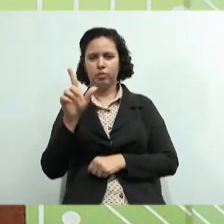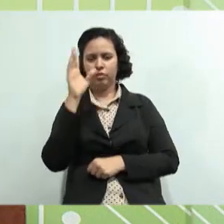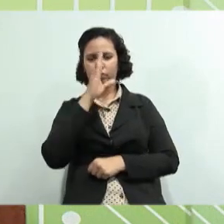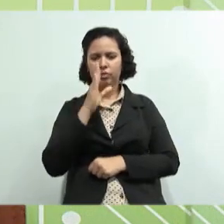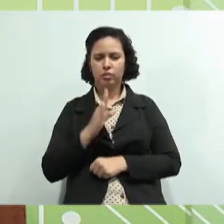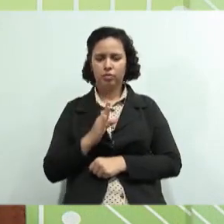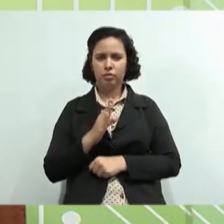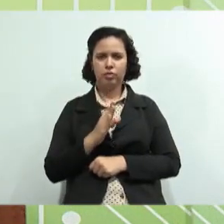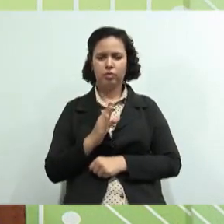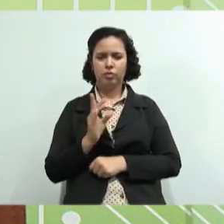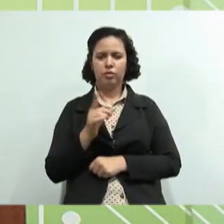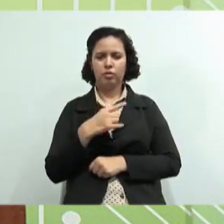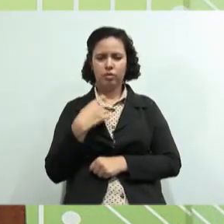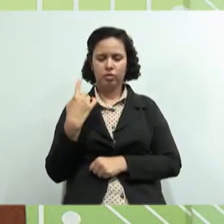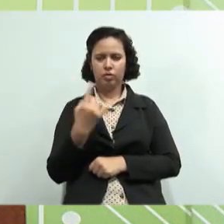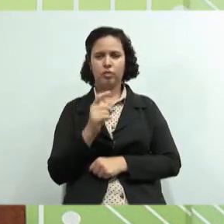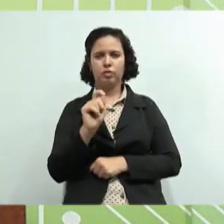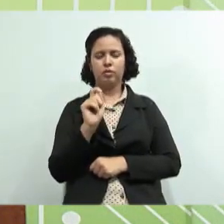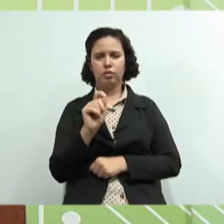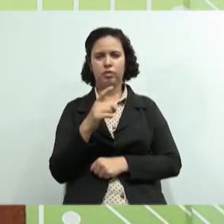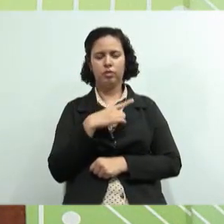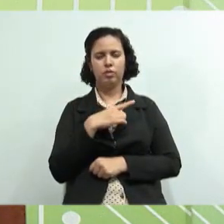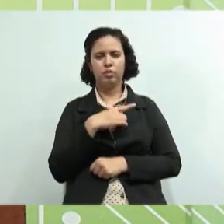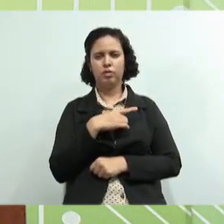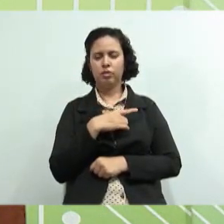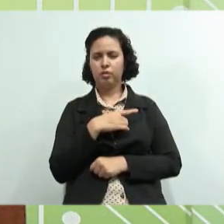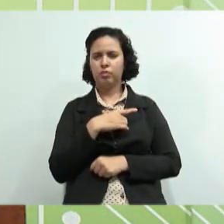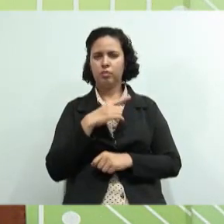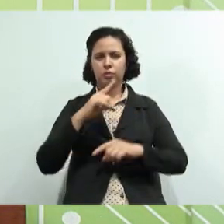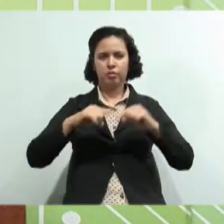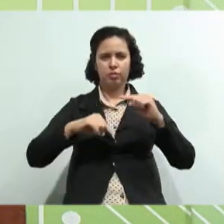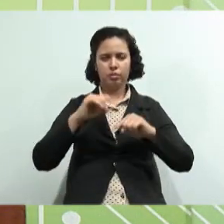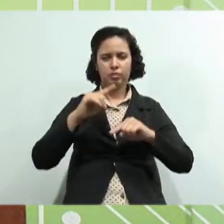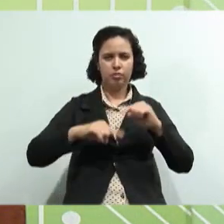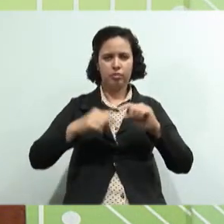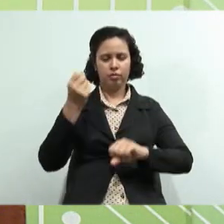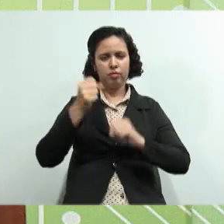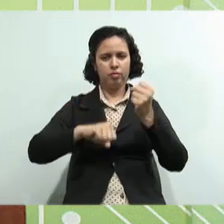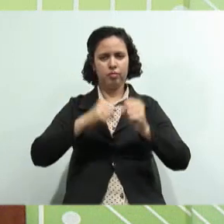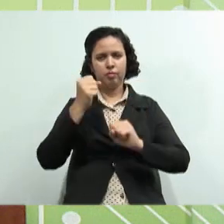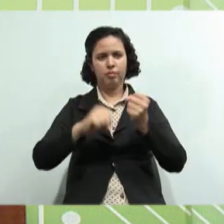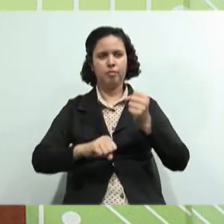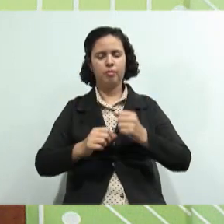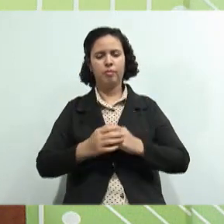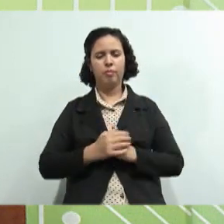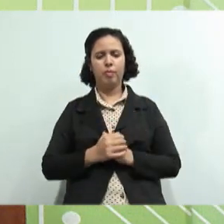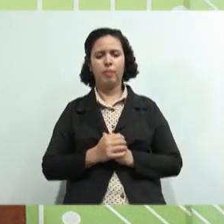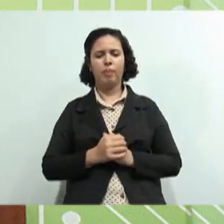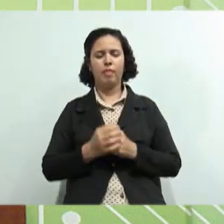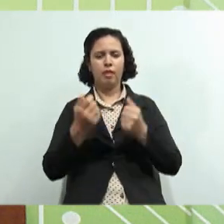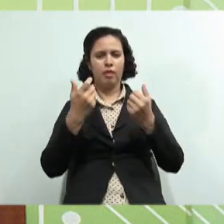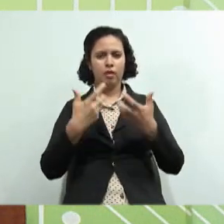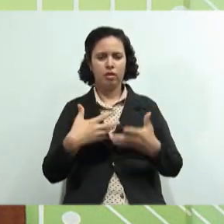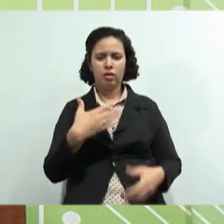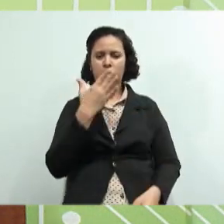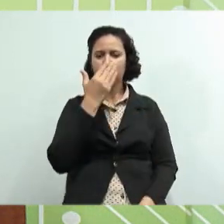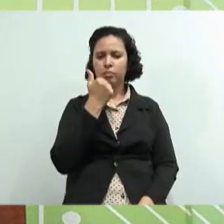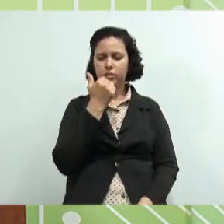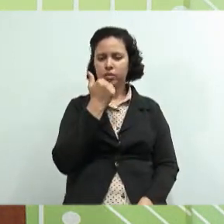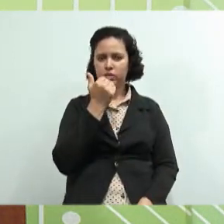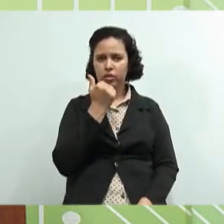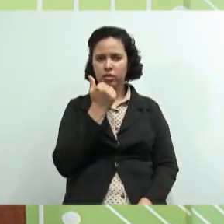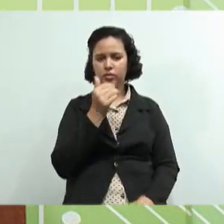industrializados, nós somos grandes importadores de produtos industrializados. No entanto, quando a gente fala da questão alimentar,